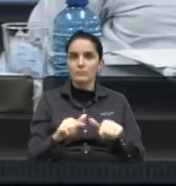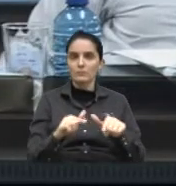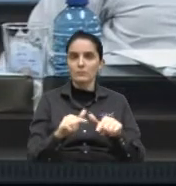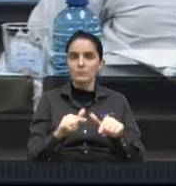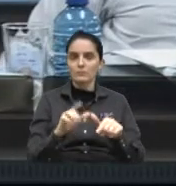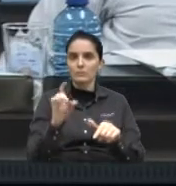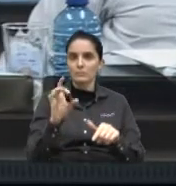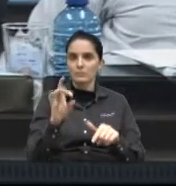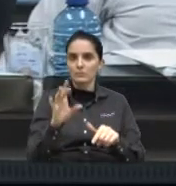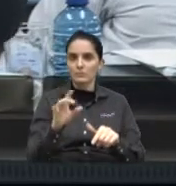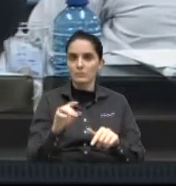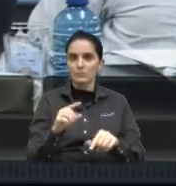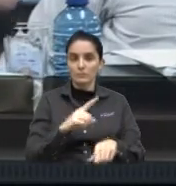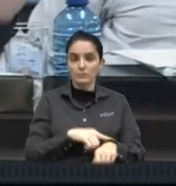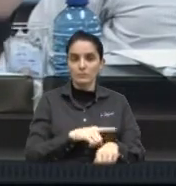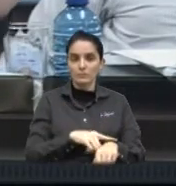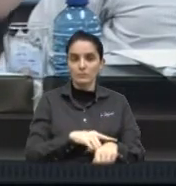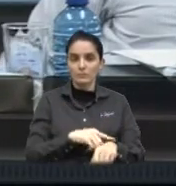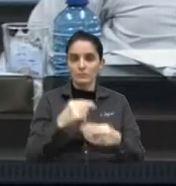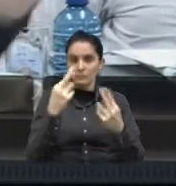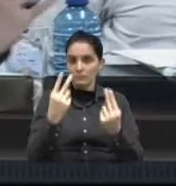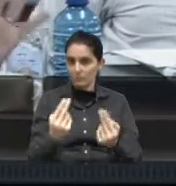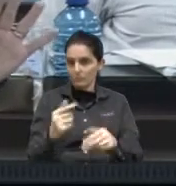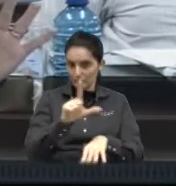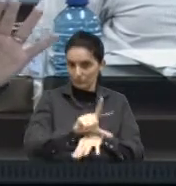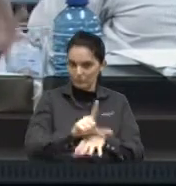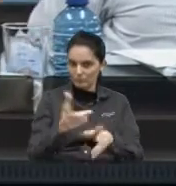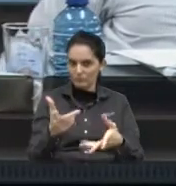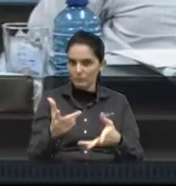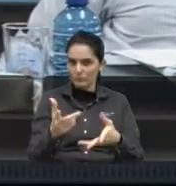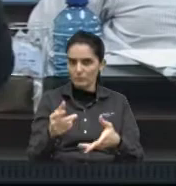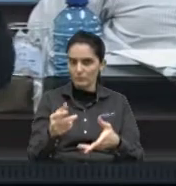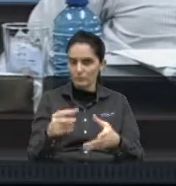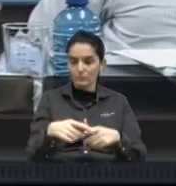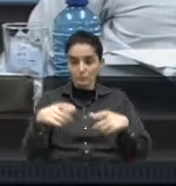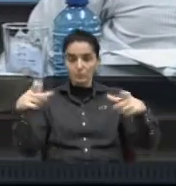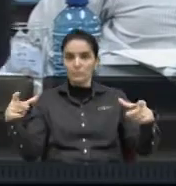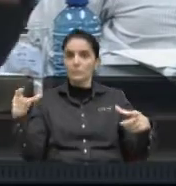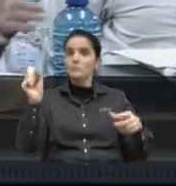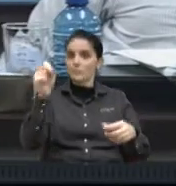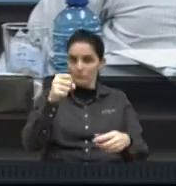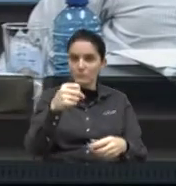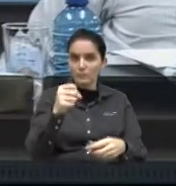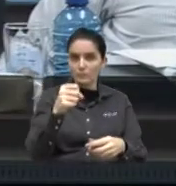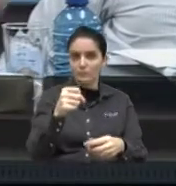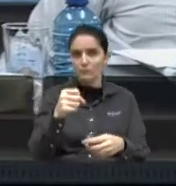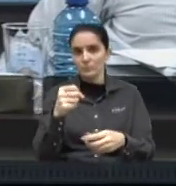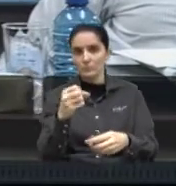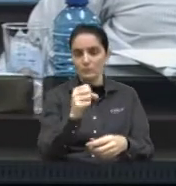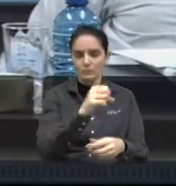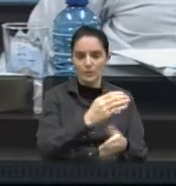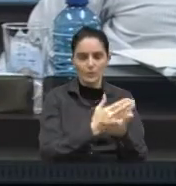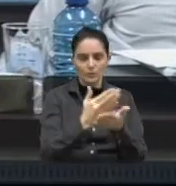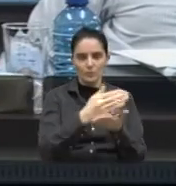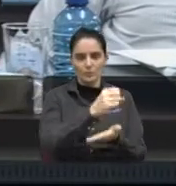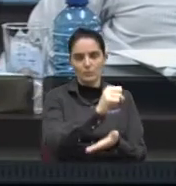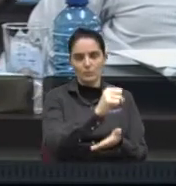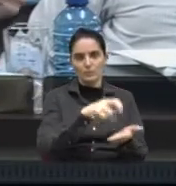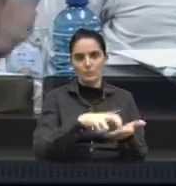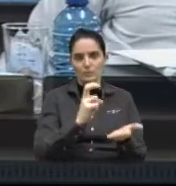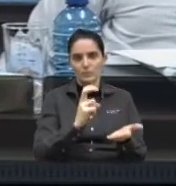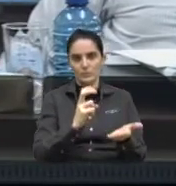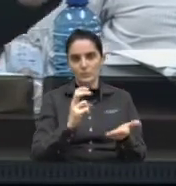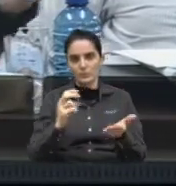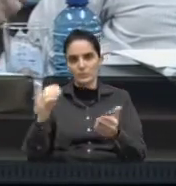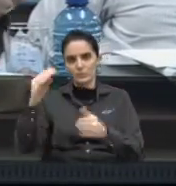comercial nós temos a maioria sim isso é indiscutível a maioria tem aquele horário das 8 às 17 8 às 18 mas nós